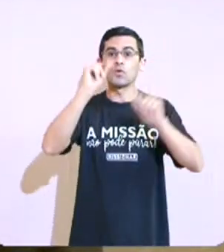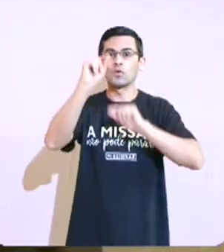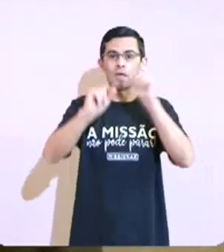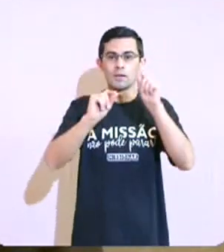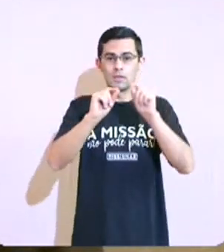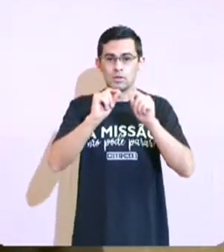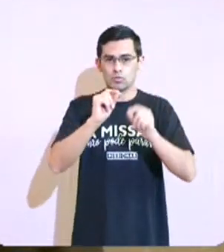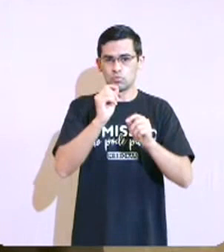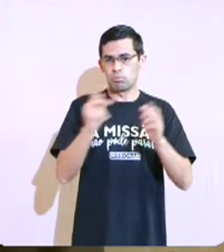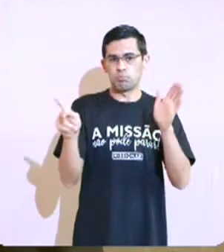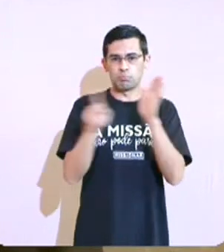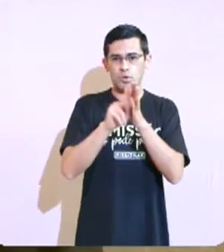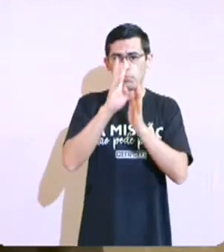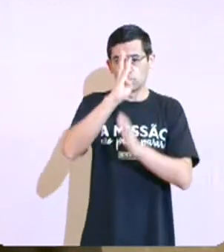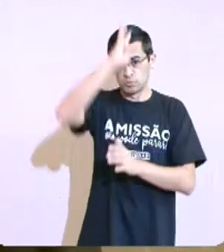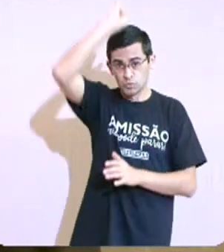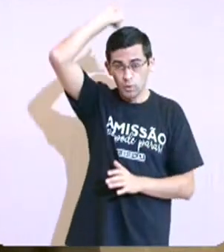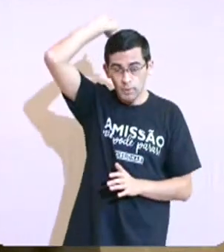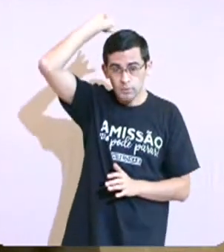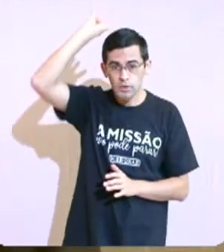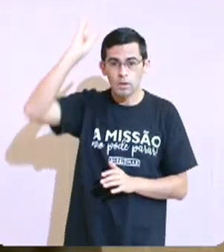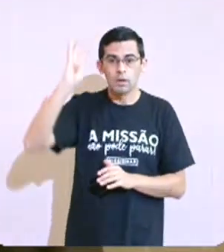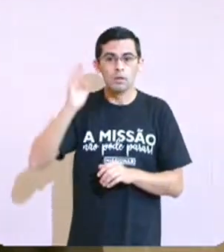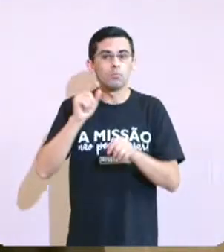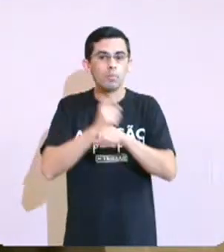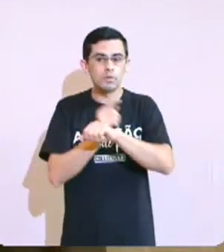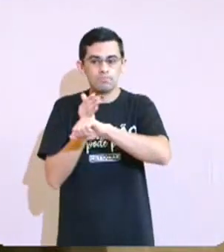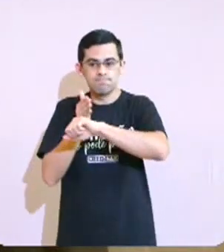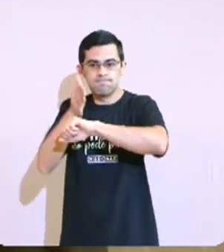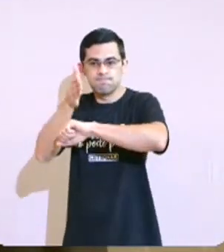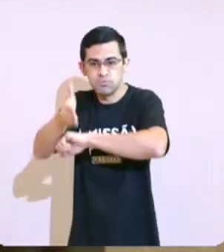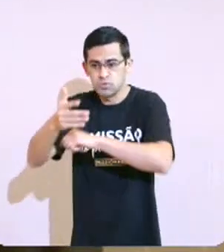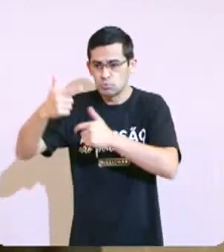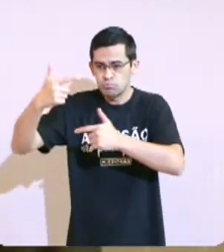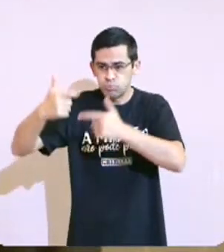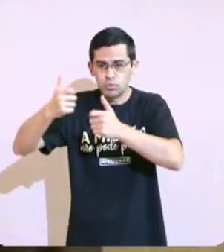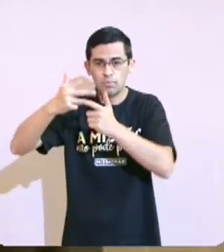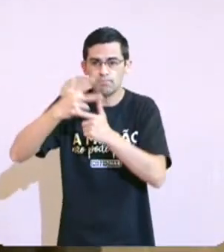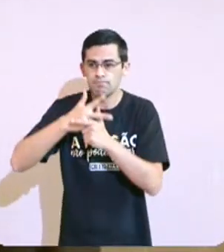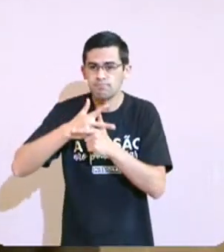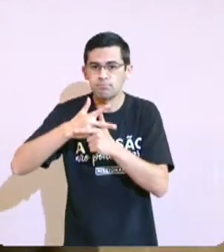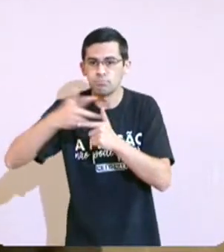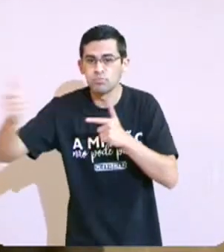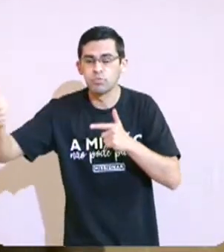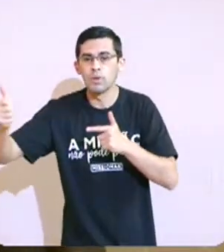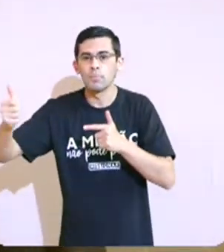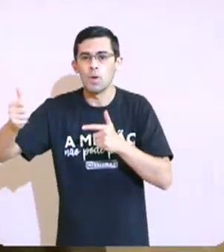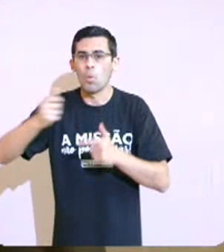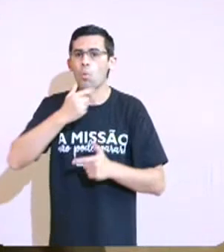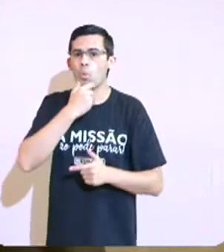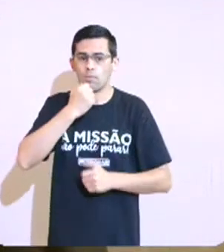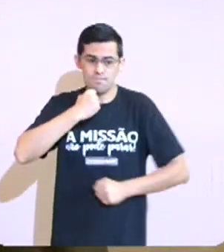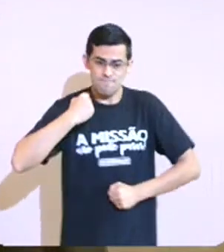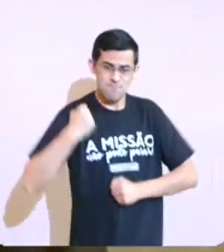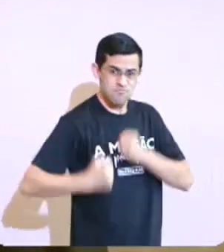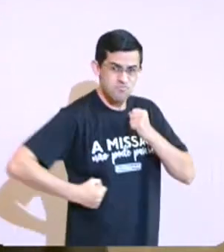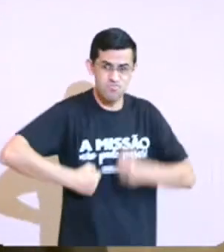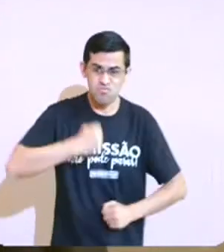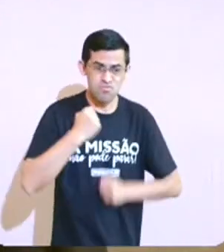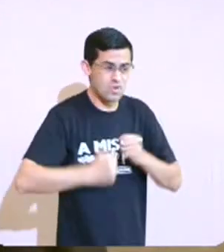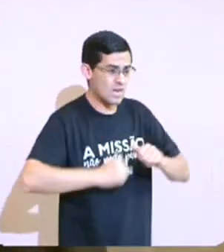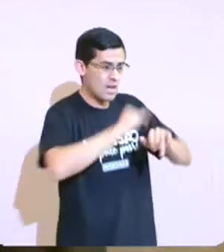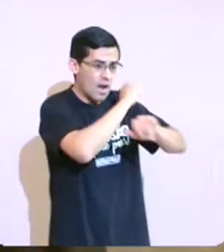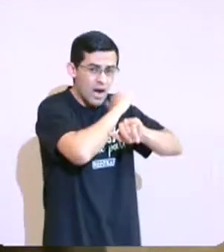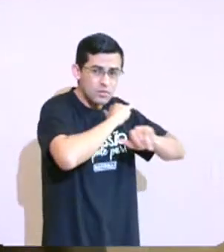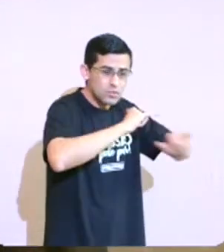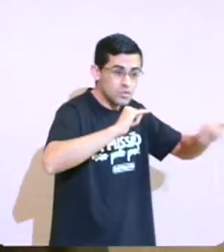Império Romano. Aonde eles iam e conquistavam, um maratonista saía a correr para